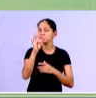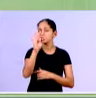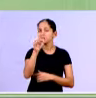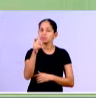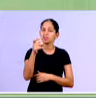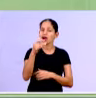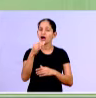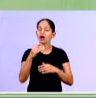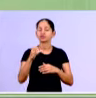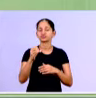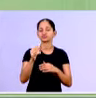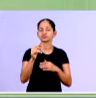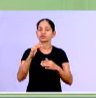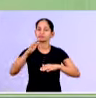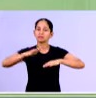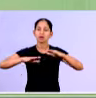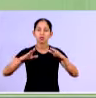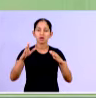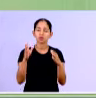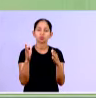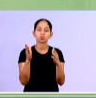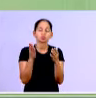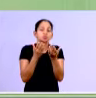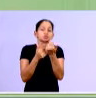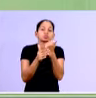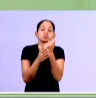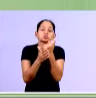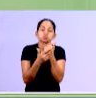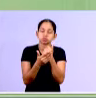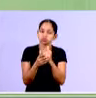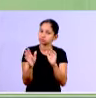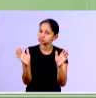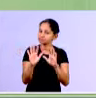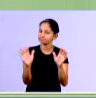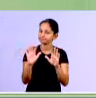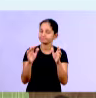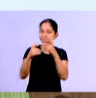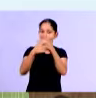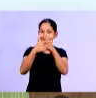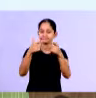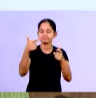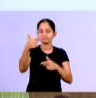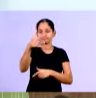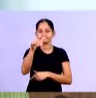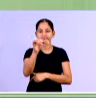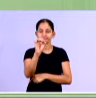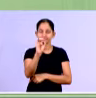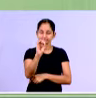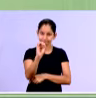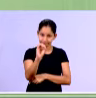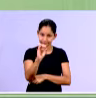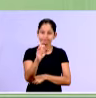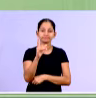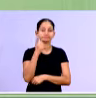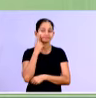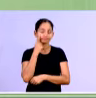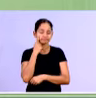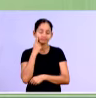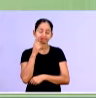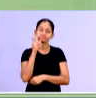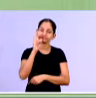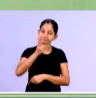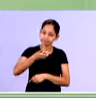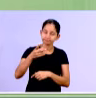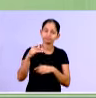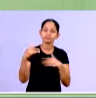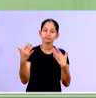taxa por inteiro, eu tenho que transformar ela por 100, ou seja, dividido por 100. 1,7 dividido por 100 vai